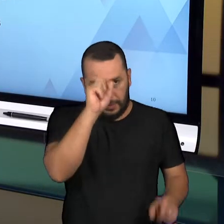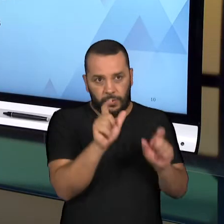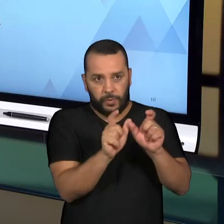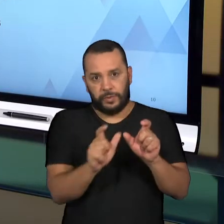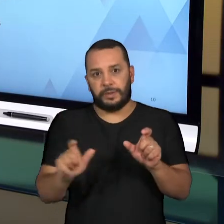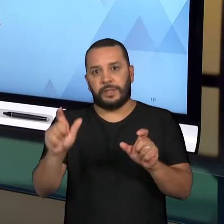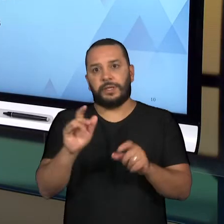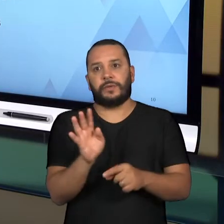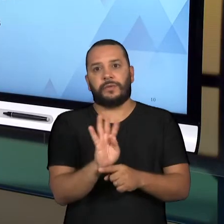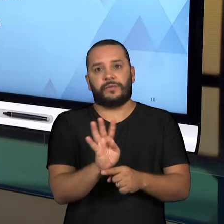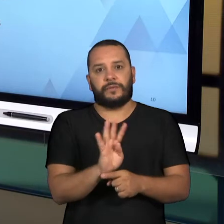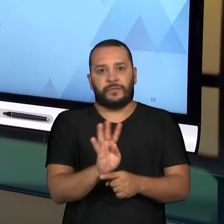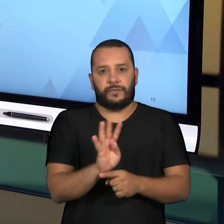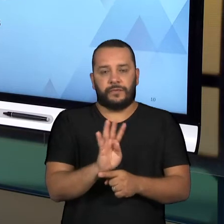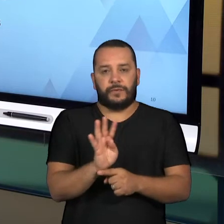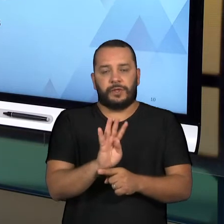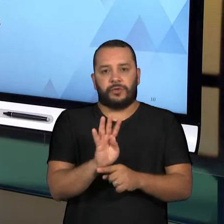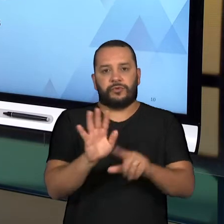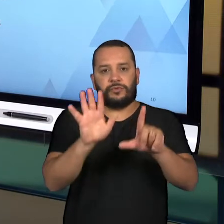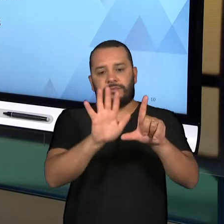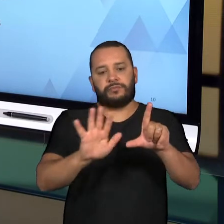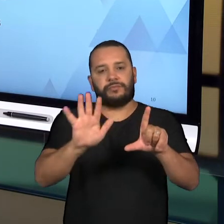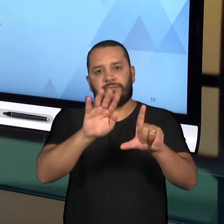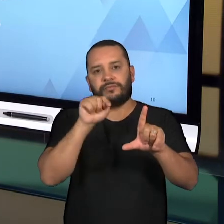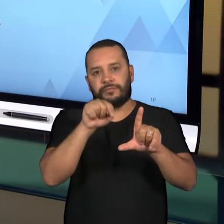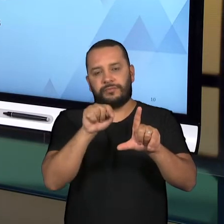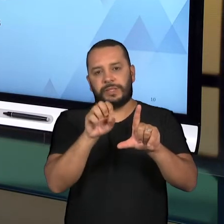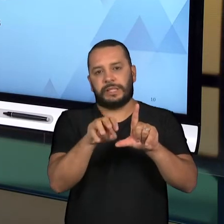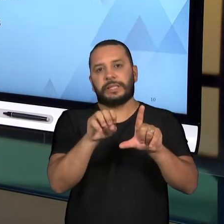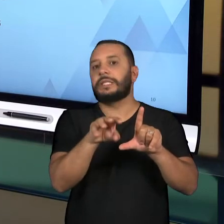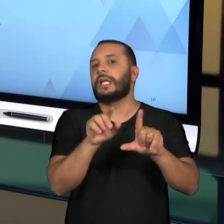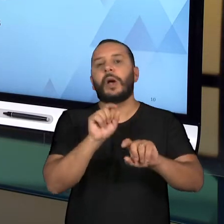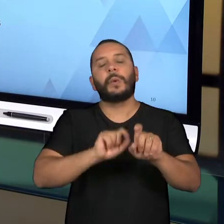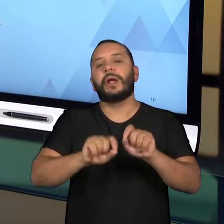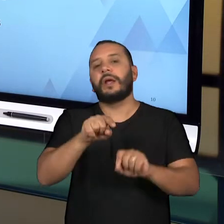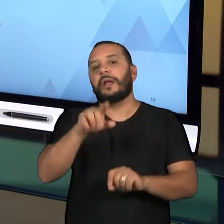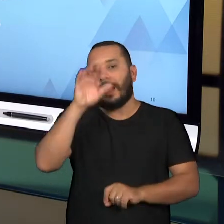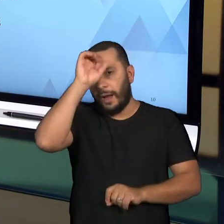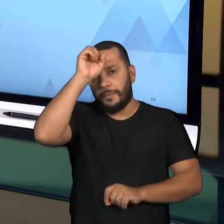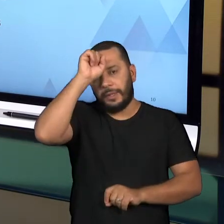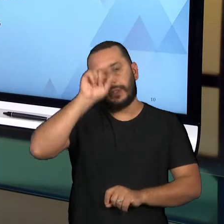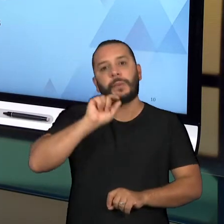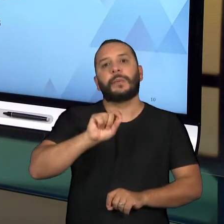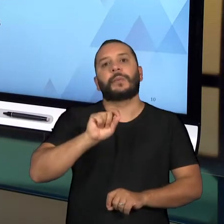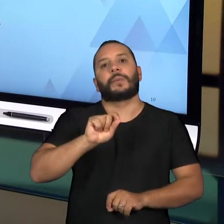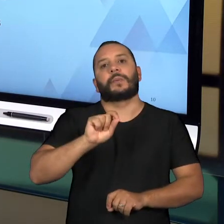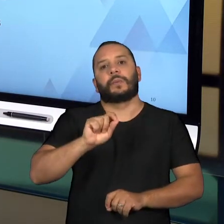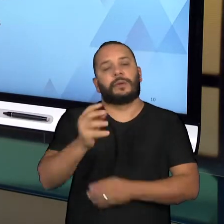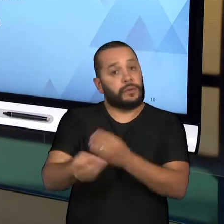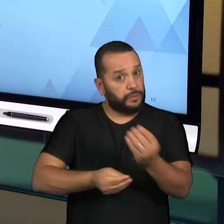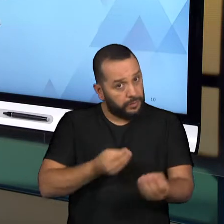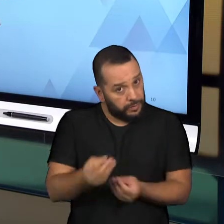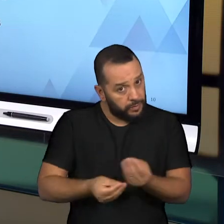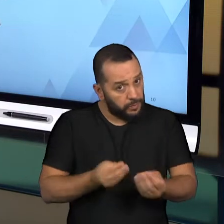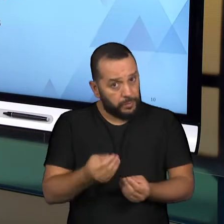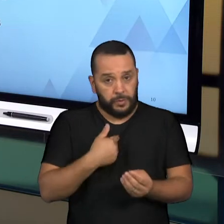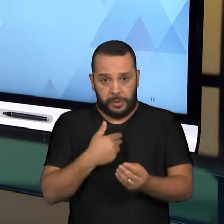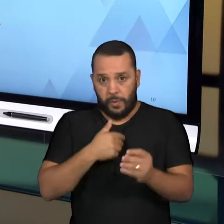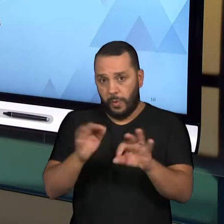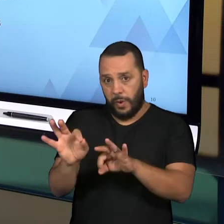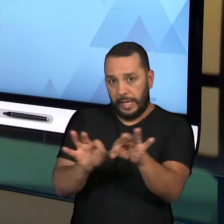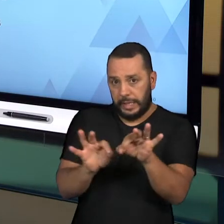o que que eu gostaria que o meu aluno aprendesse sobre isso e como é que o organismo